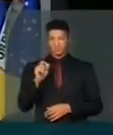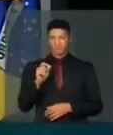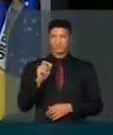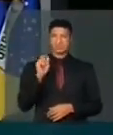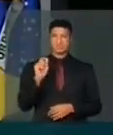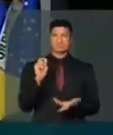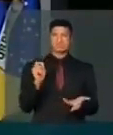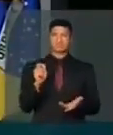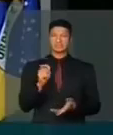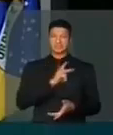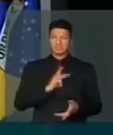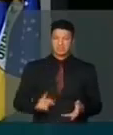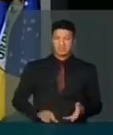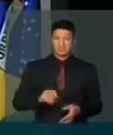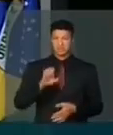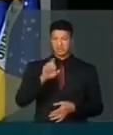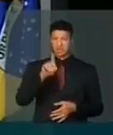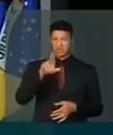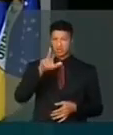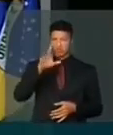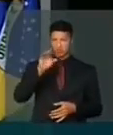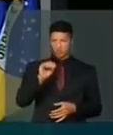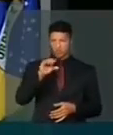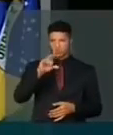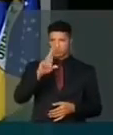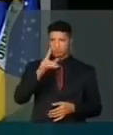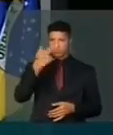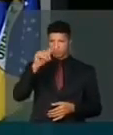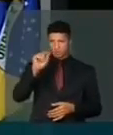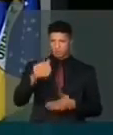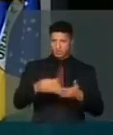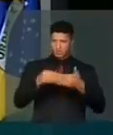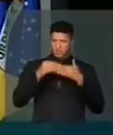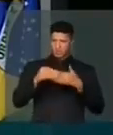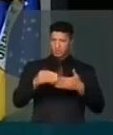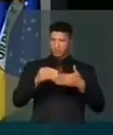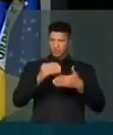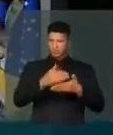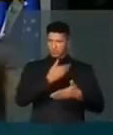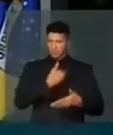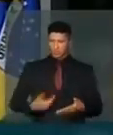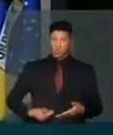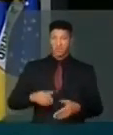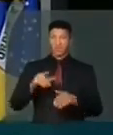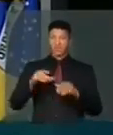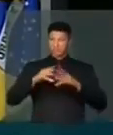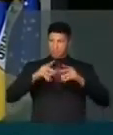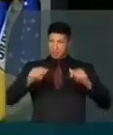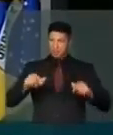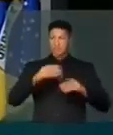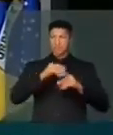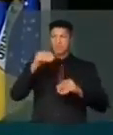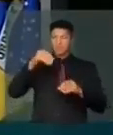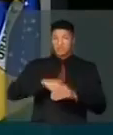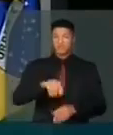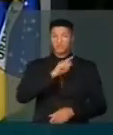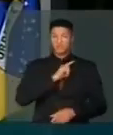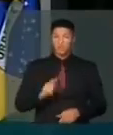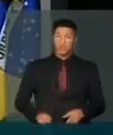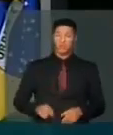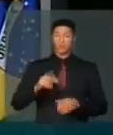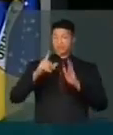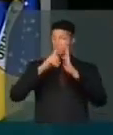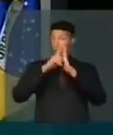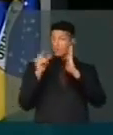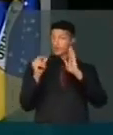de que o presidente Eduardo Cunha não é, quer trazer o governo para a lama já está no governo, no